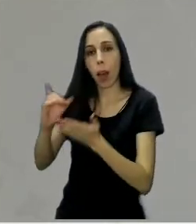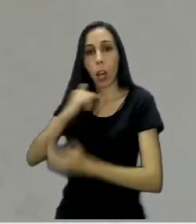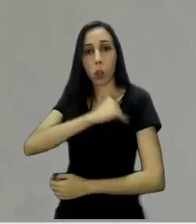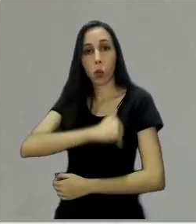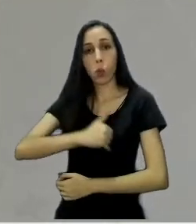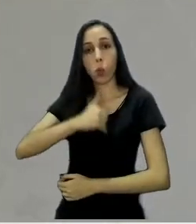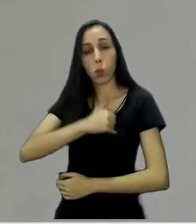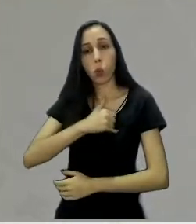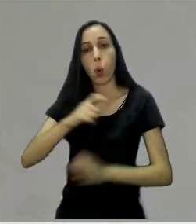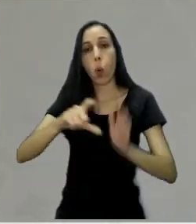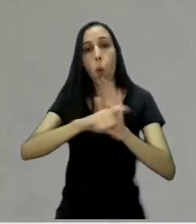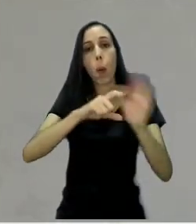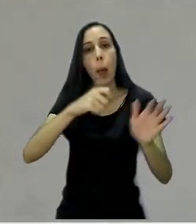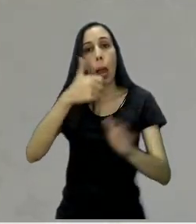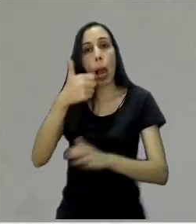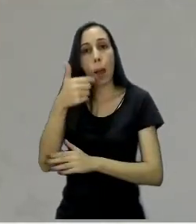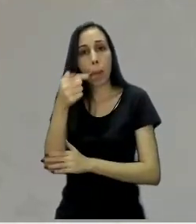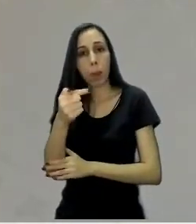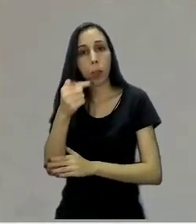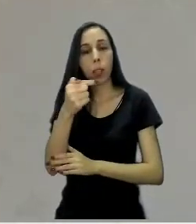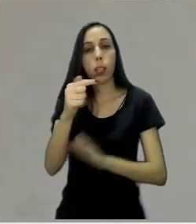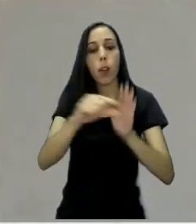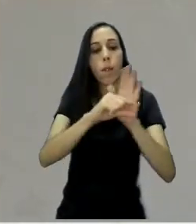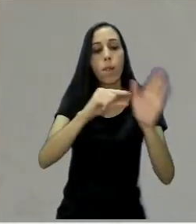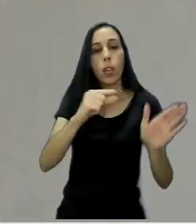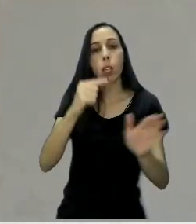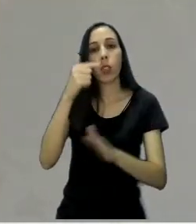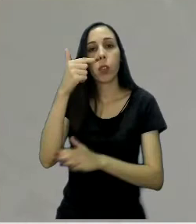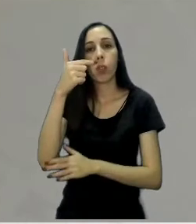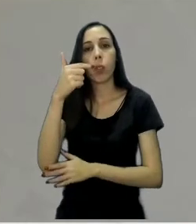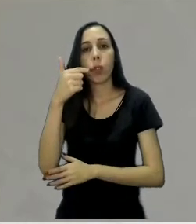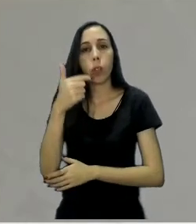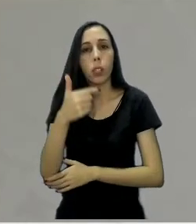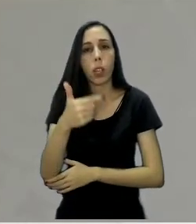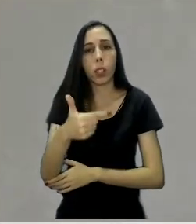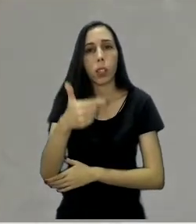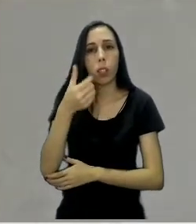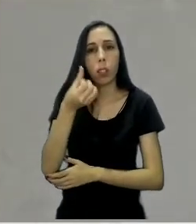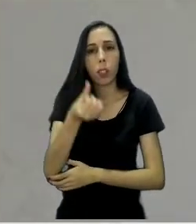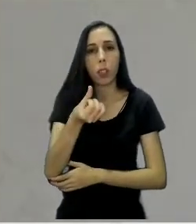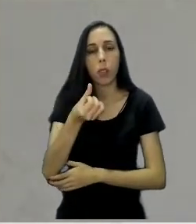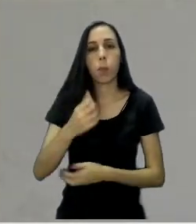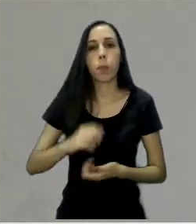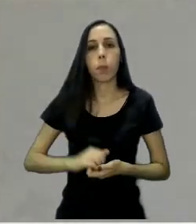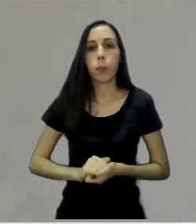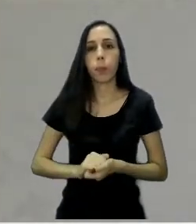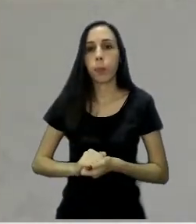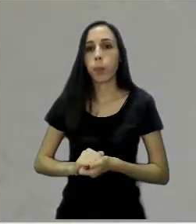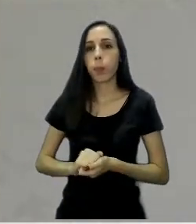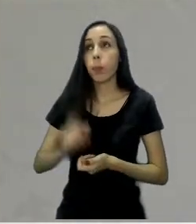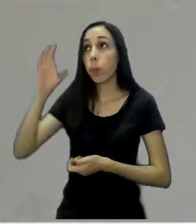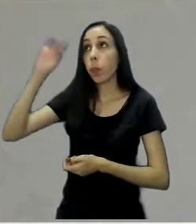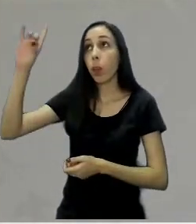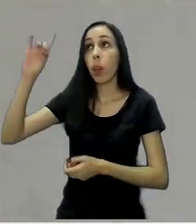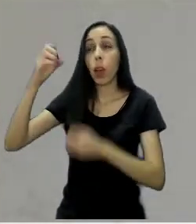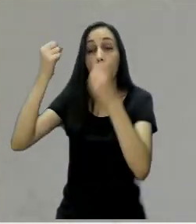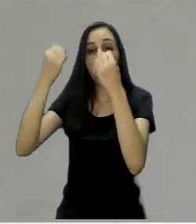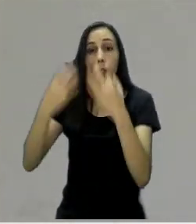lá, João capítulo 17, versículo 26. Jesus